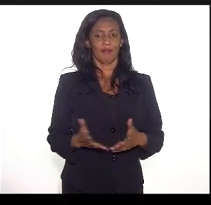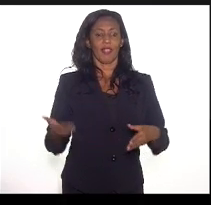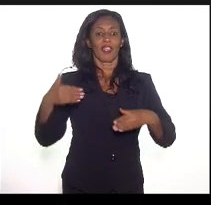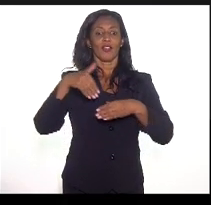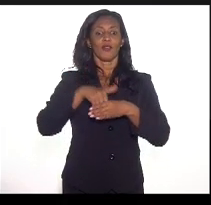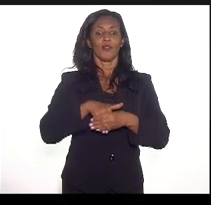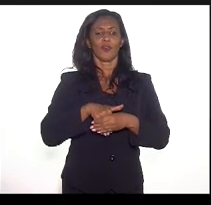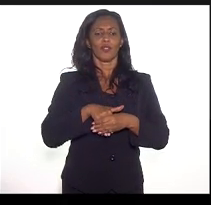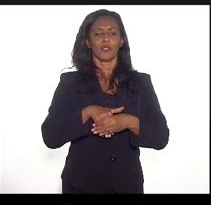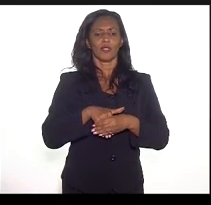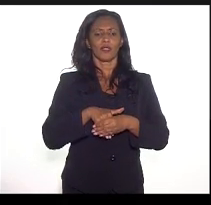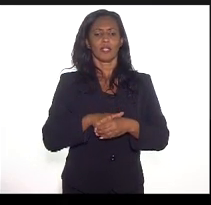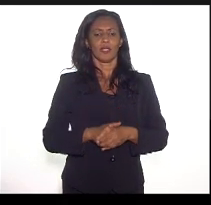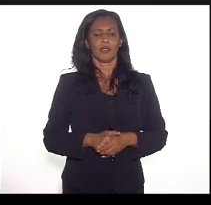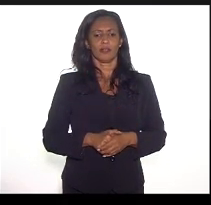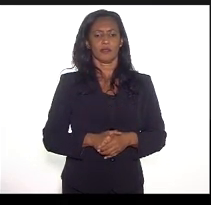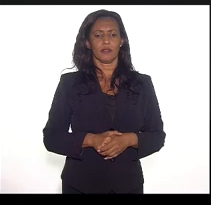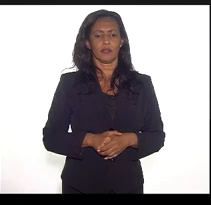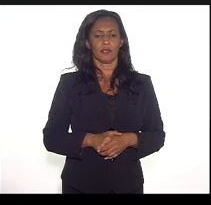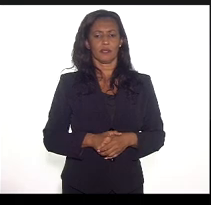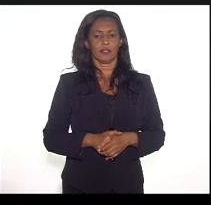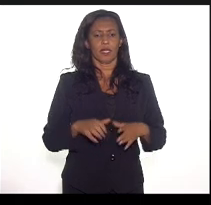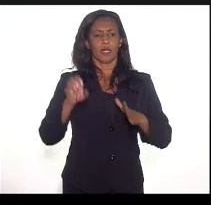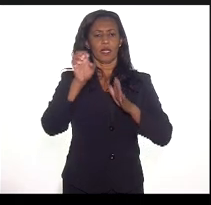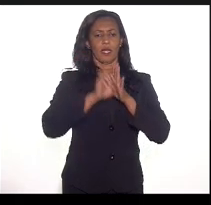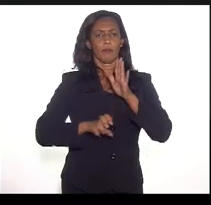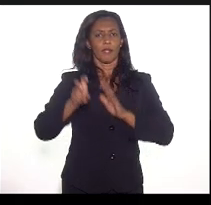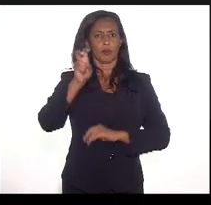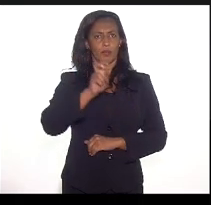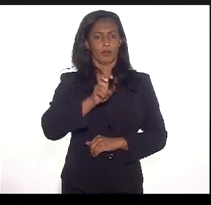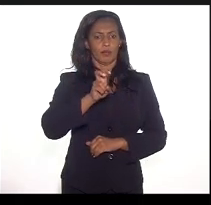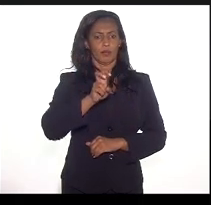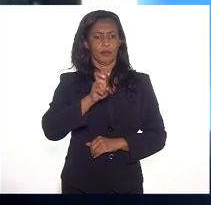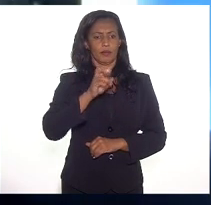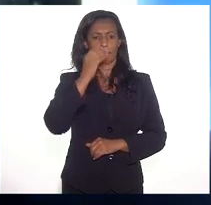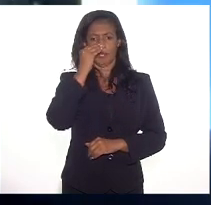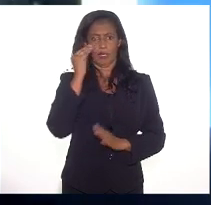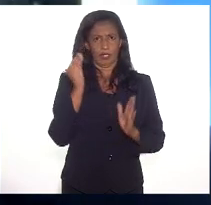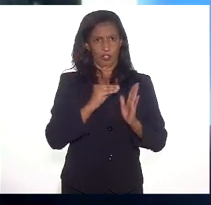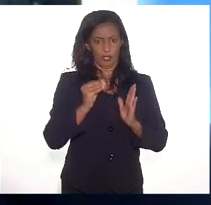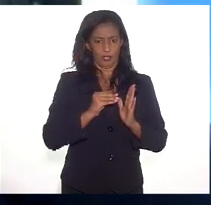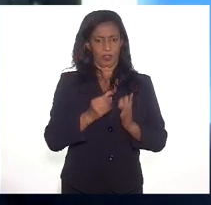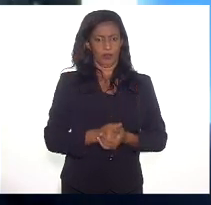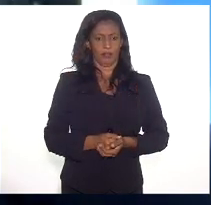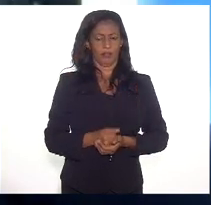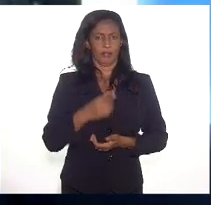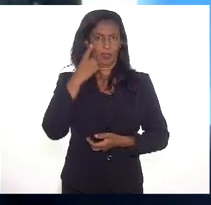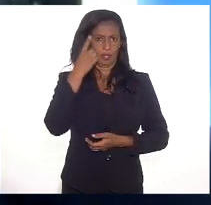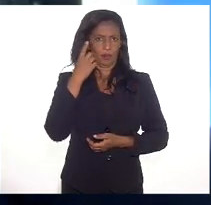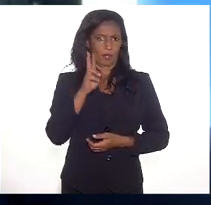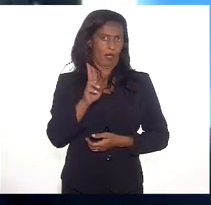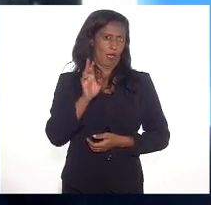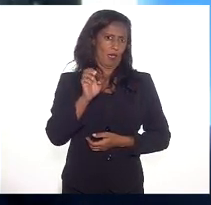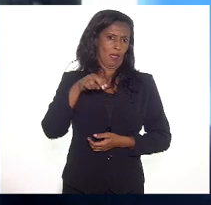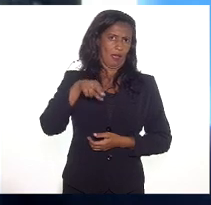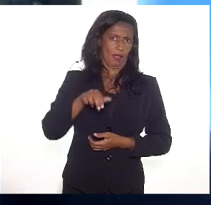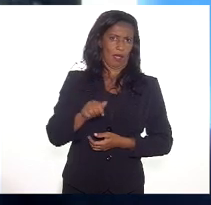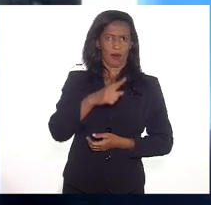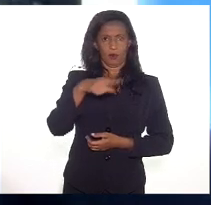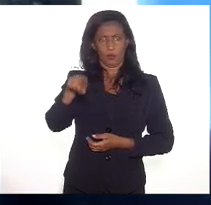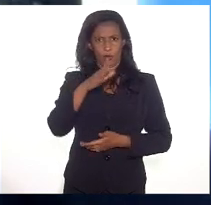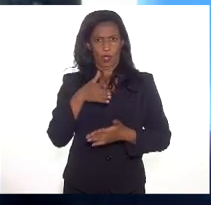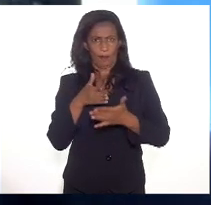Em votação o destaque para a emenda número 5. Para a emenda número 5, pela rejeição. Da deputada Renata Souza. Os senhores